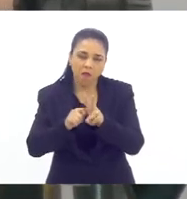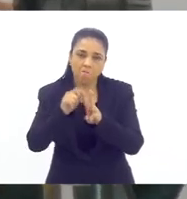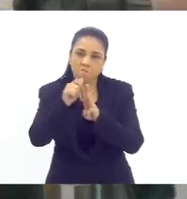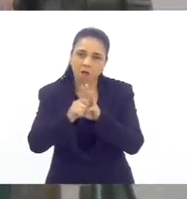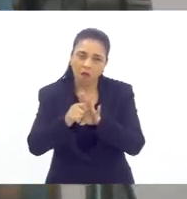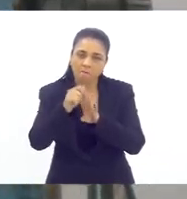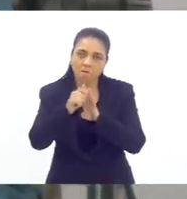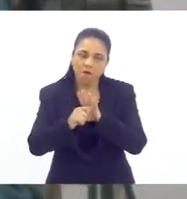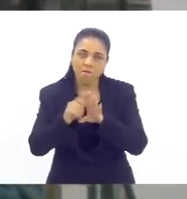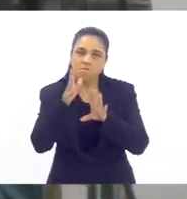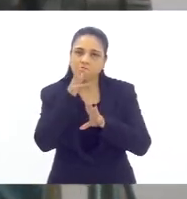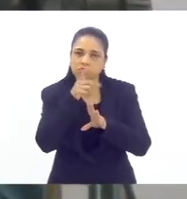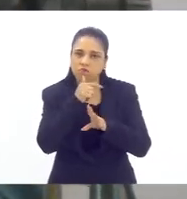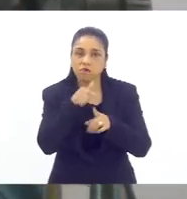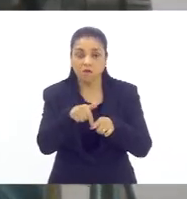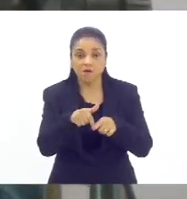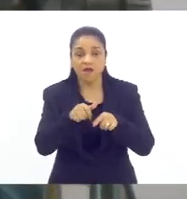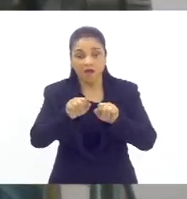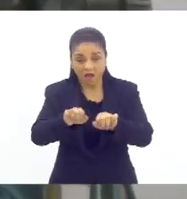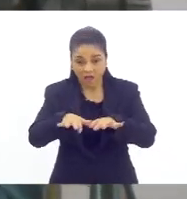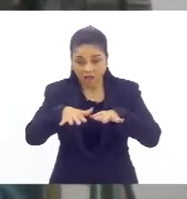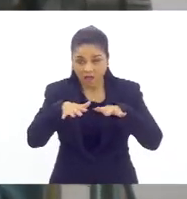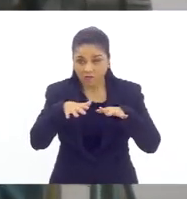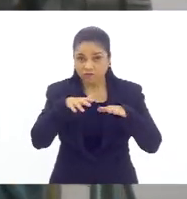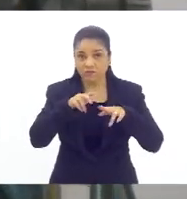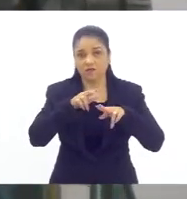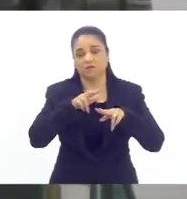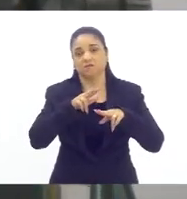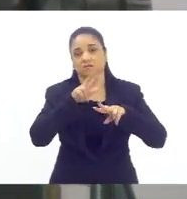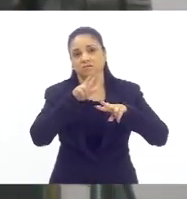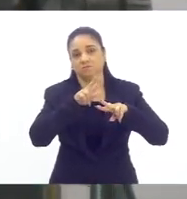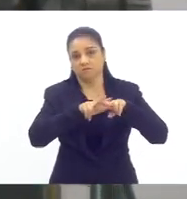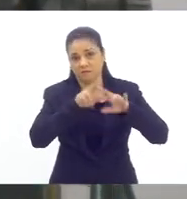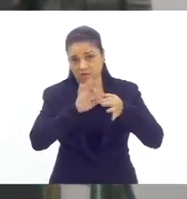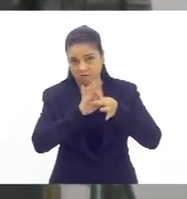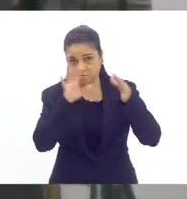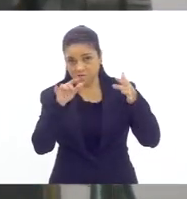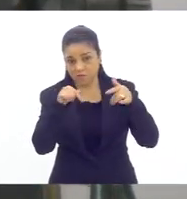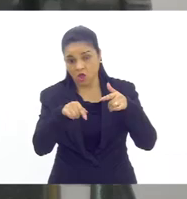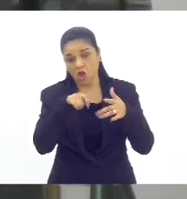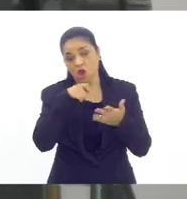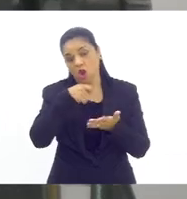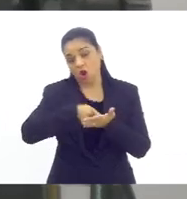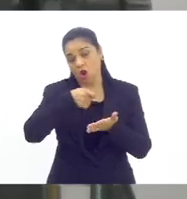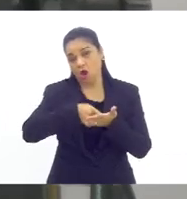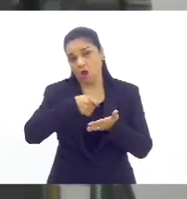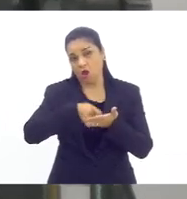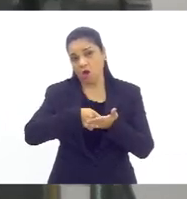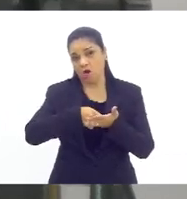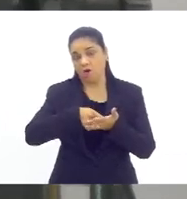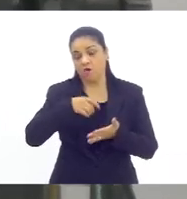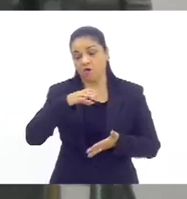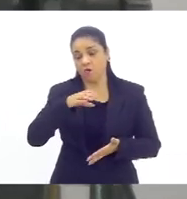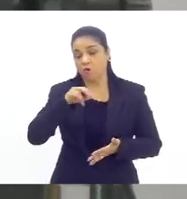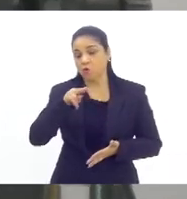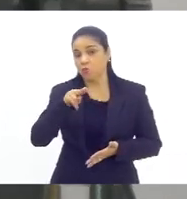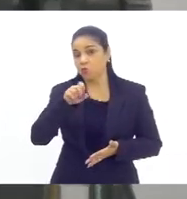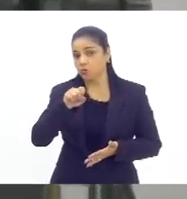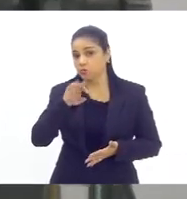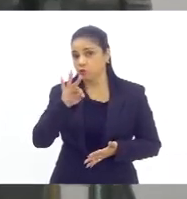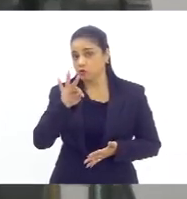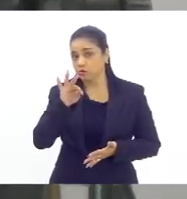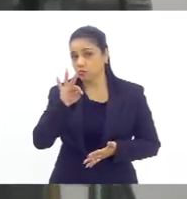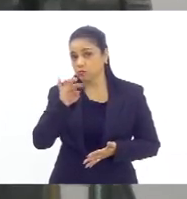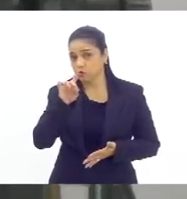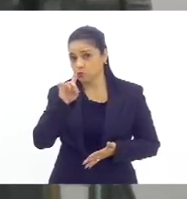na prisão na qual audiência de Custódia elas passam a ter Obrigatoriamente em 24 horas sendo vidas para os